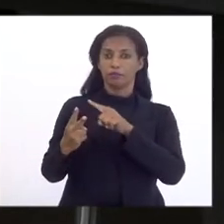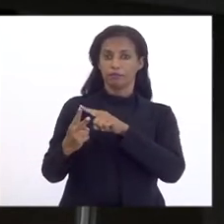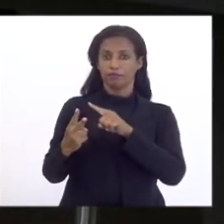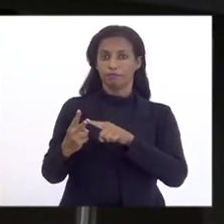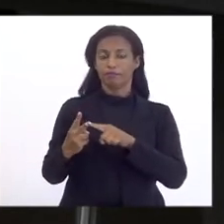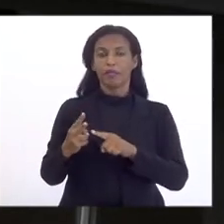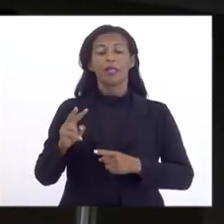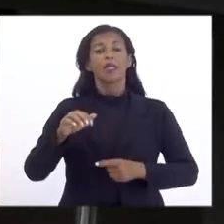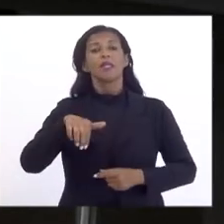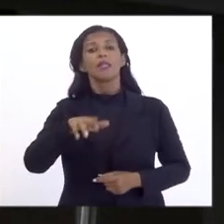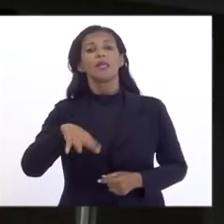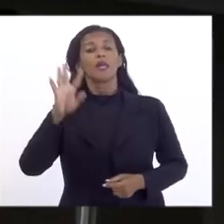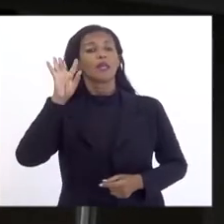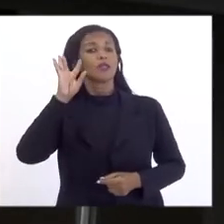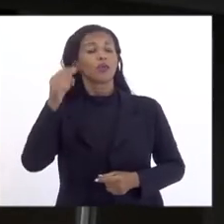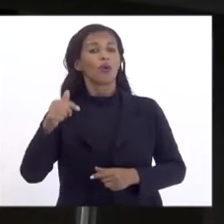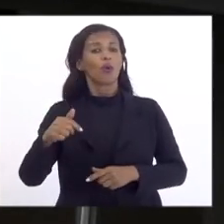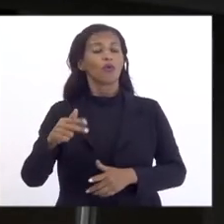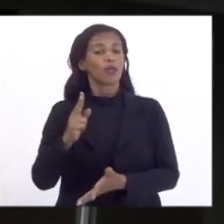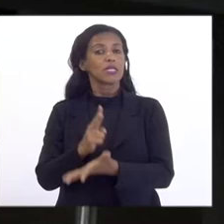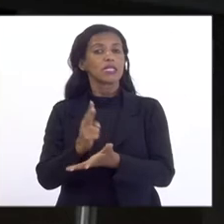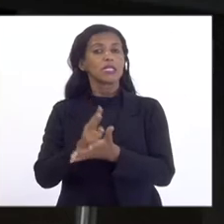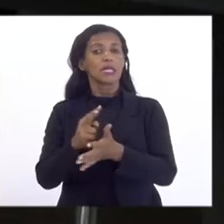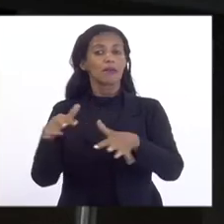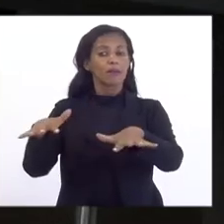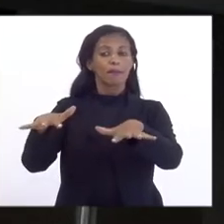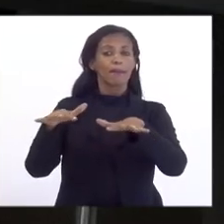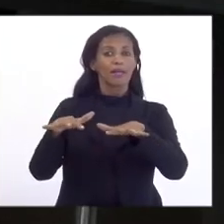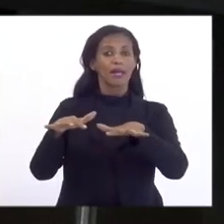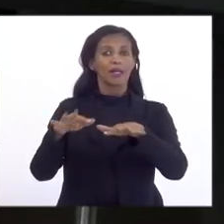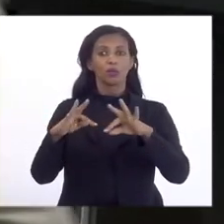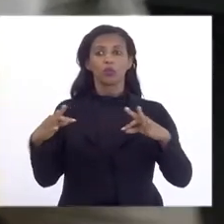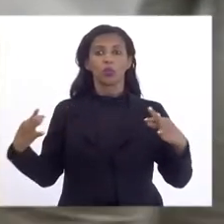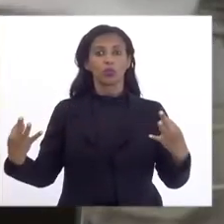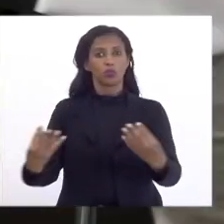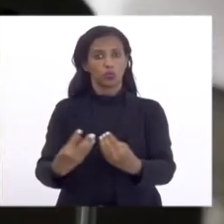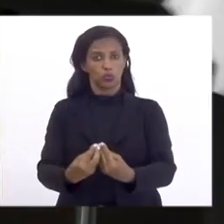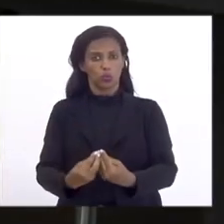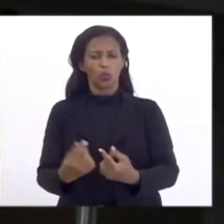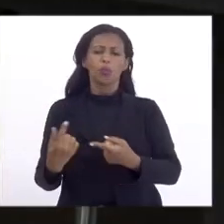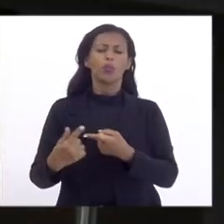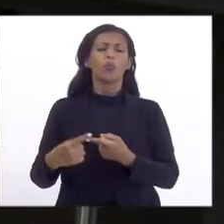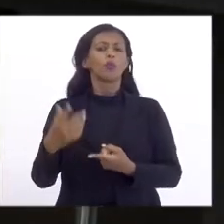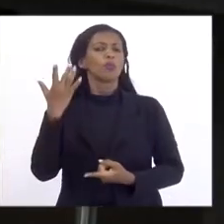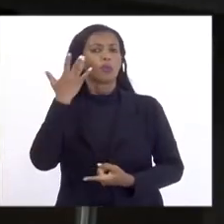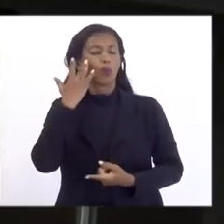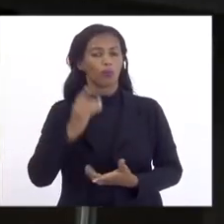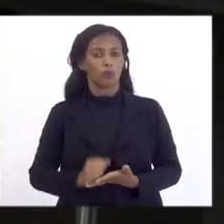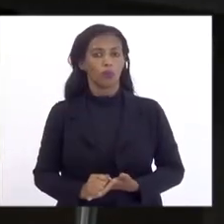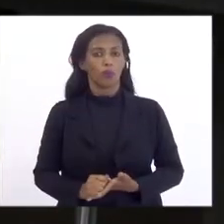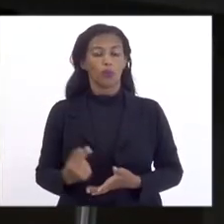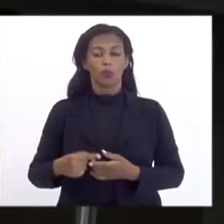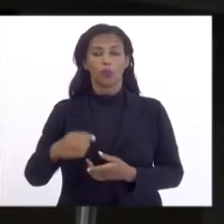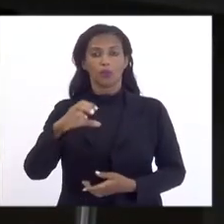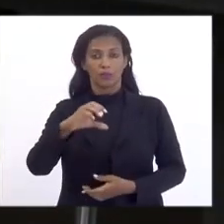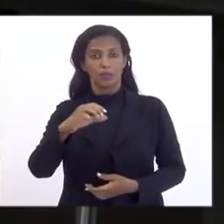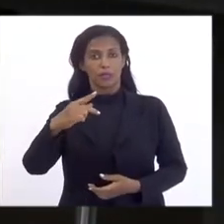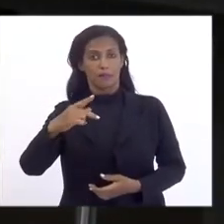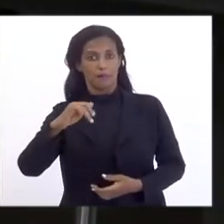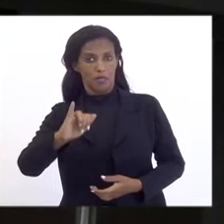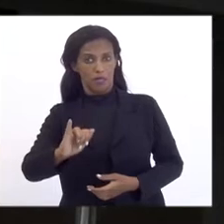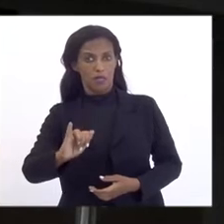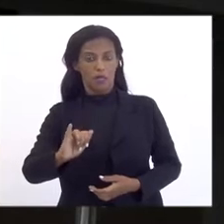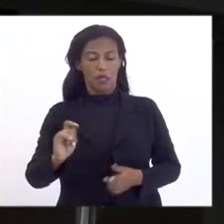quem decide é sempre o plenário. E por que que eu acho isso? Porque uma CPI pode